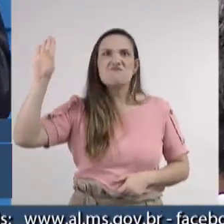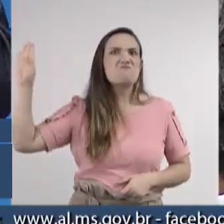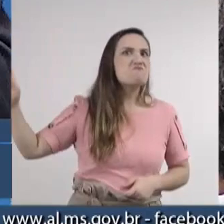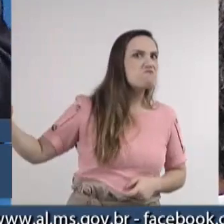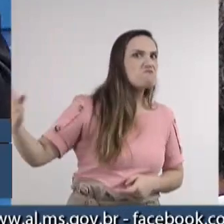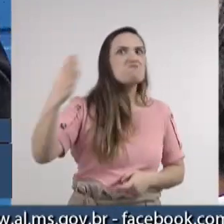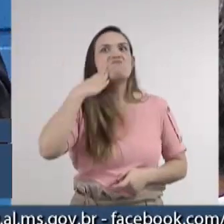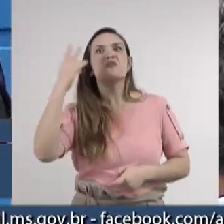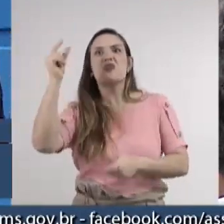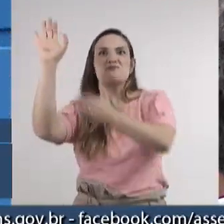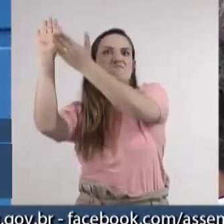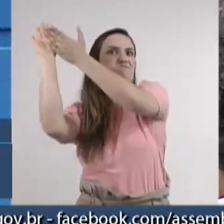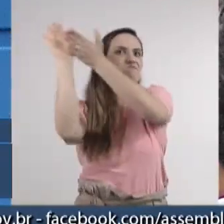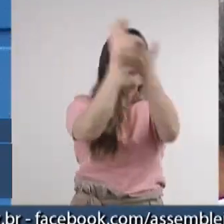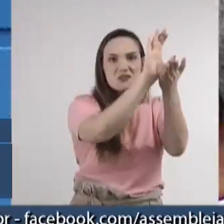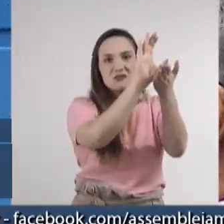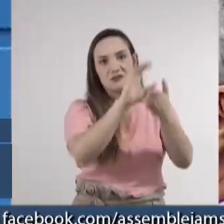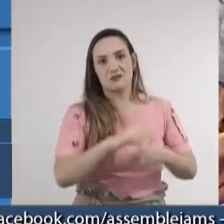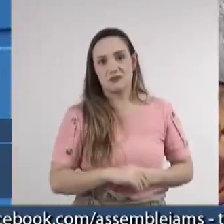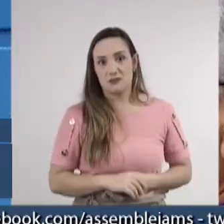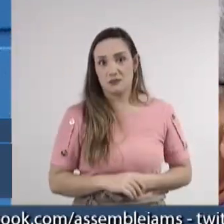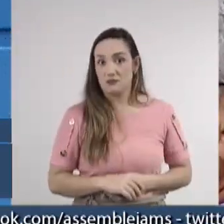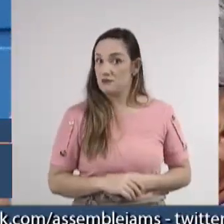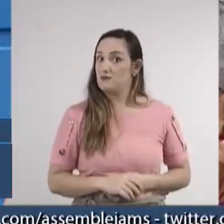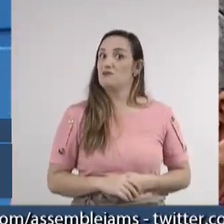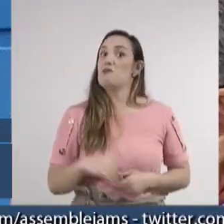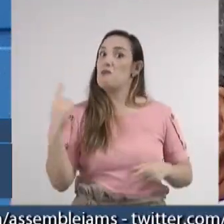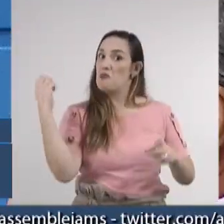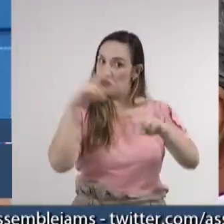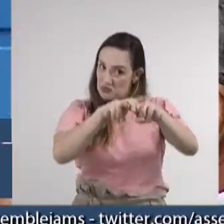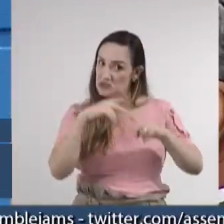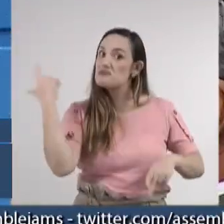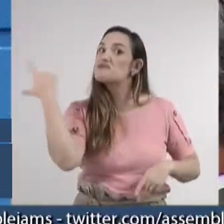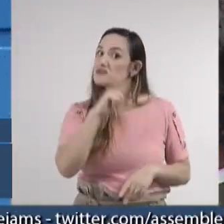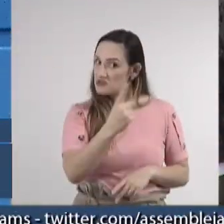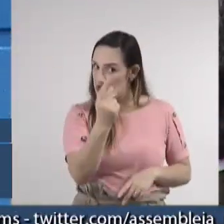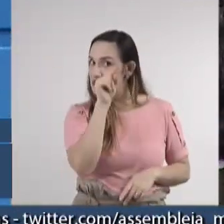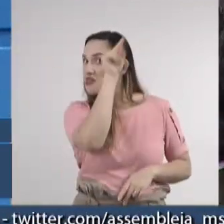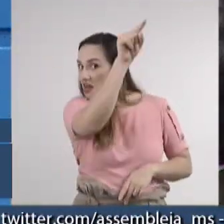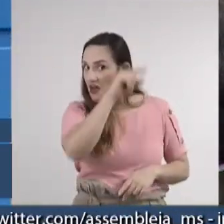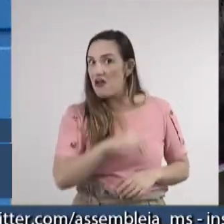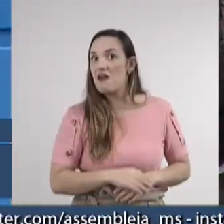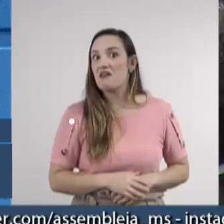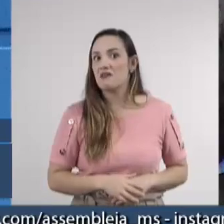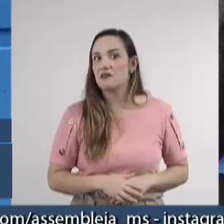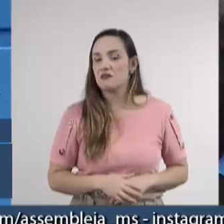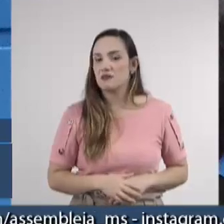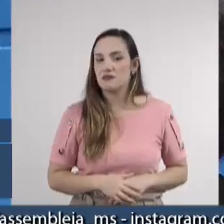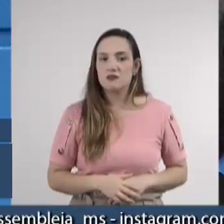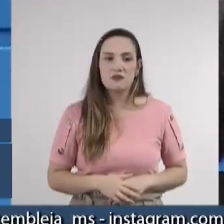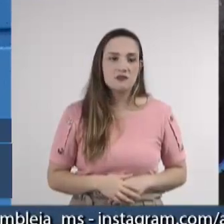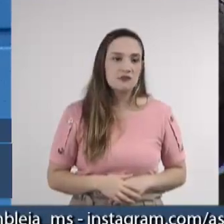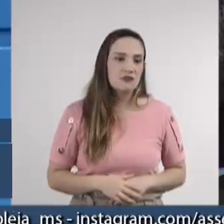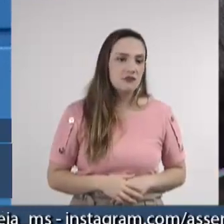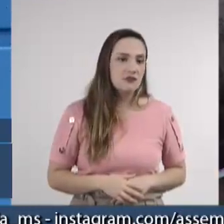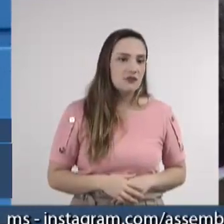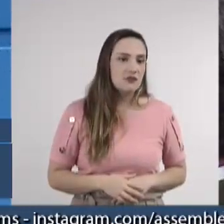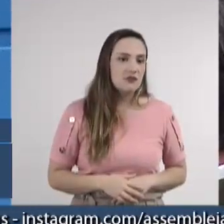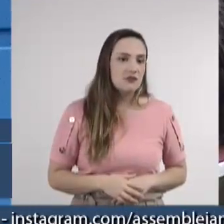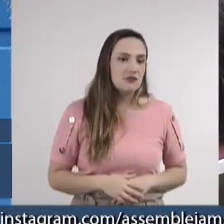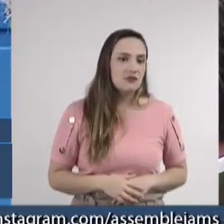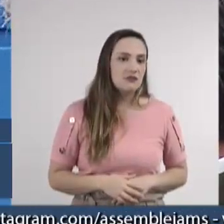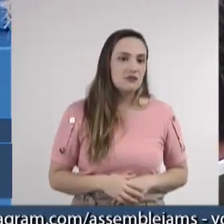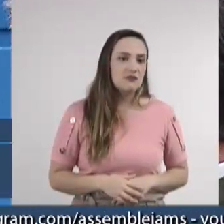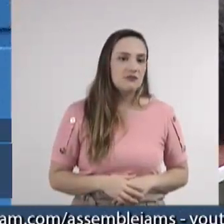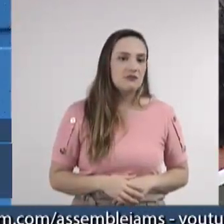de reais e por isso lá está duplicado. Por quê? Não é que deu nada para a empresa, é que